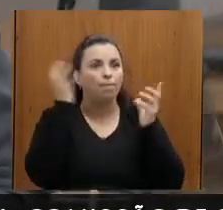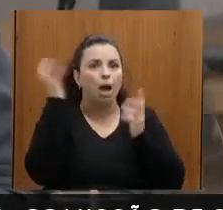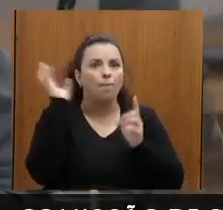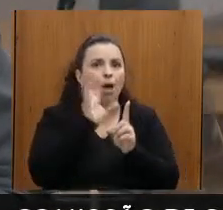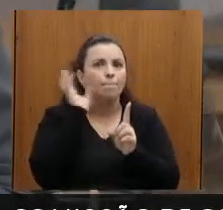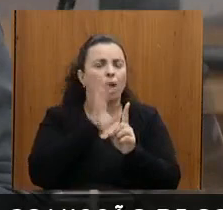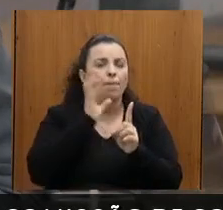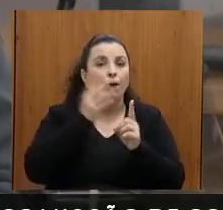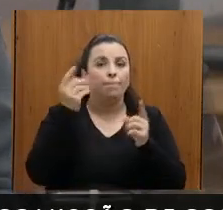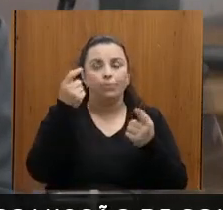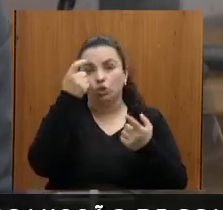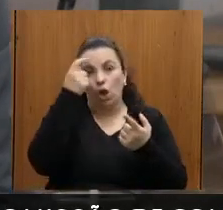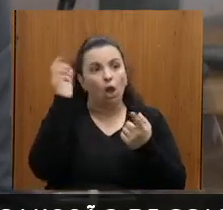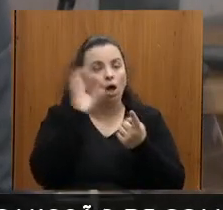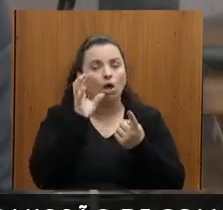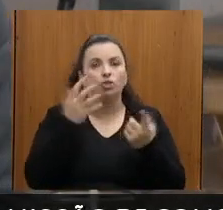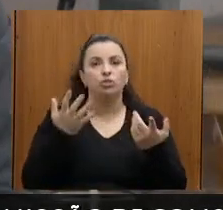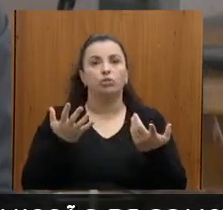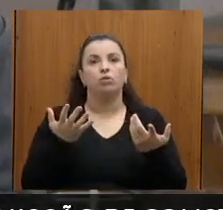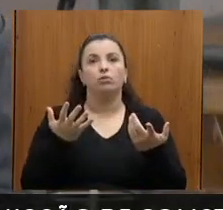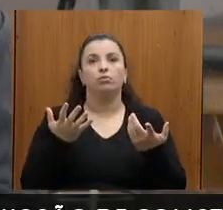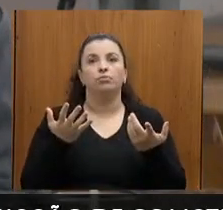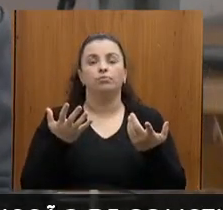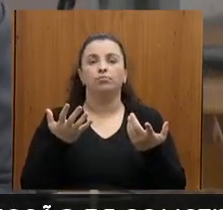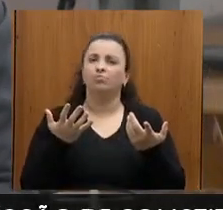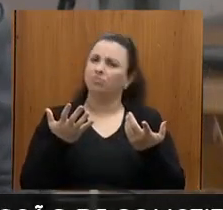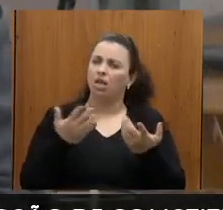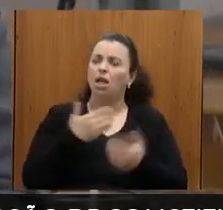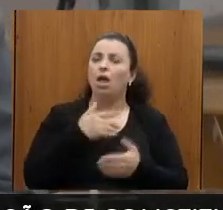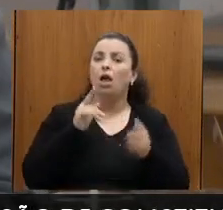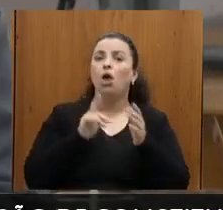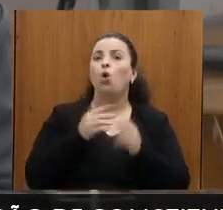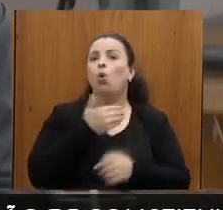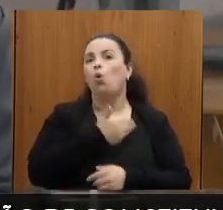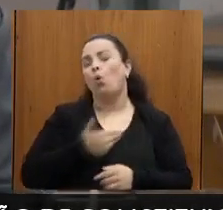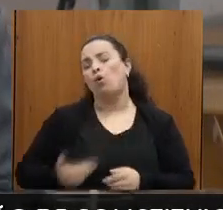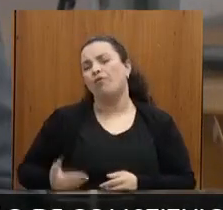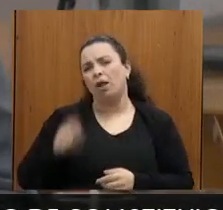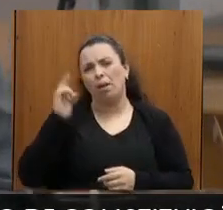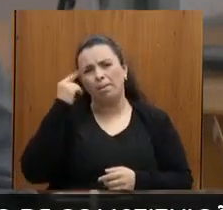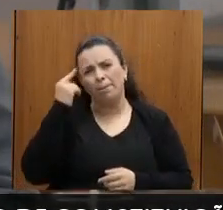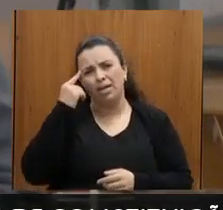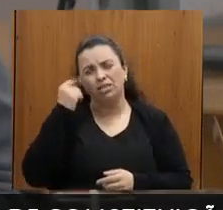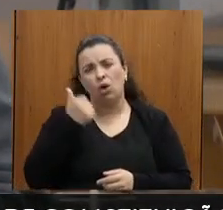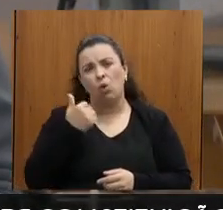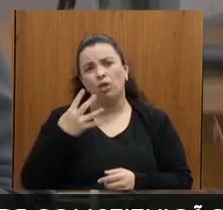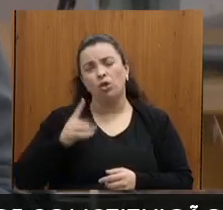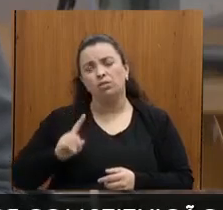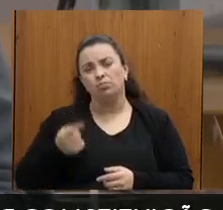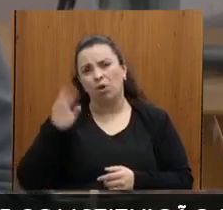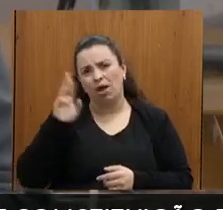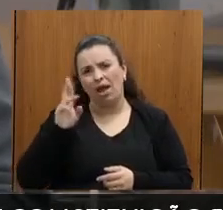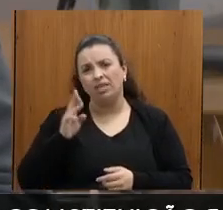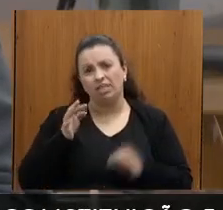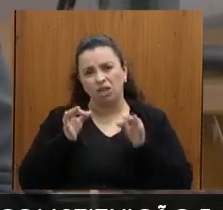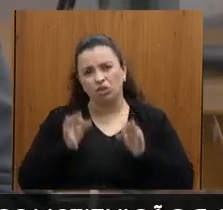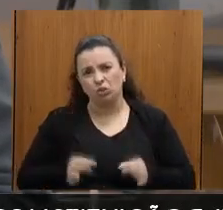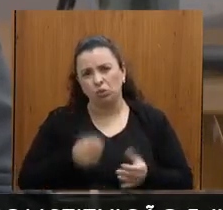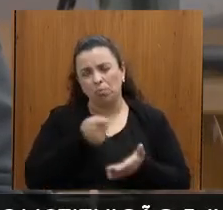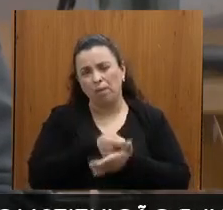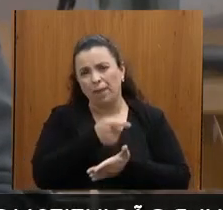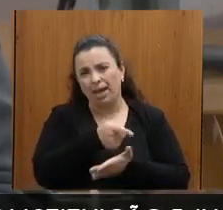audiência era se o governo realmente entendia e achava que 14 mil reais era o valor justo a ser pago na indenização